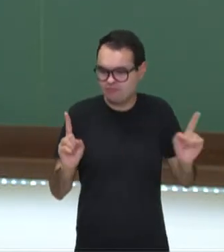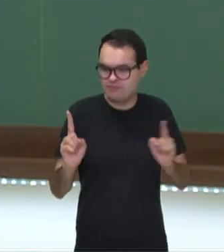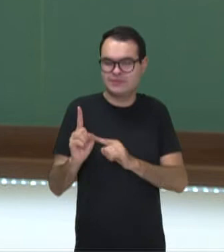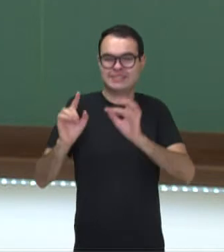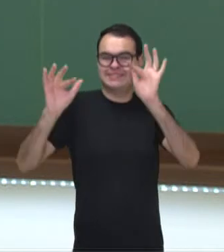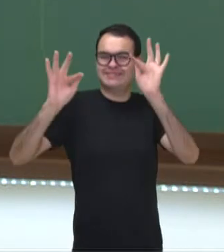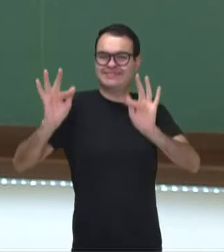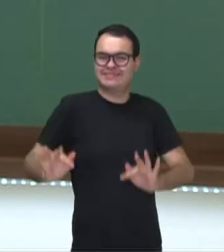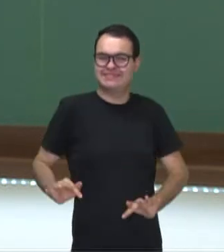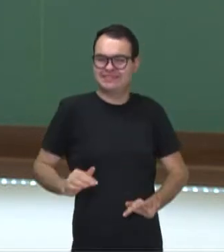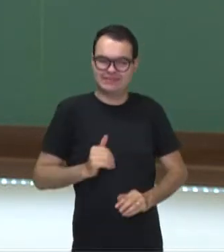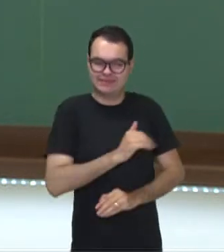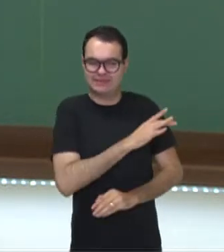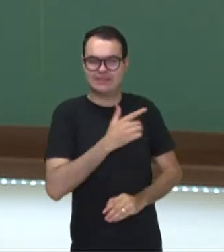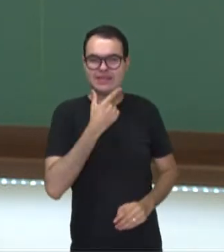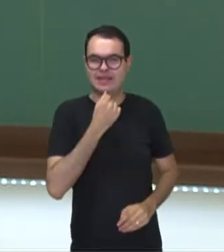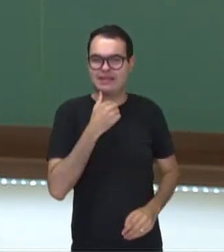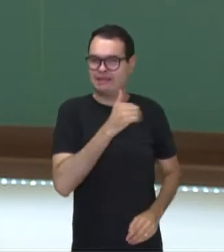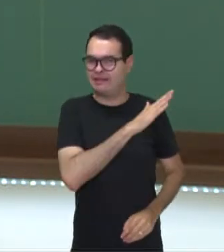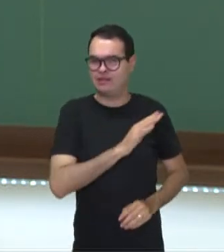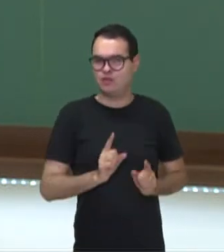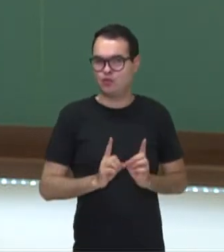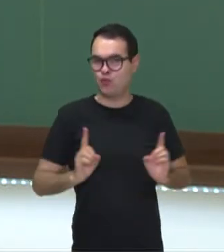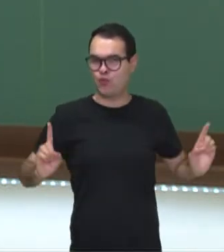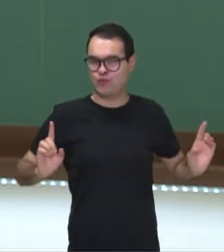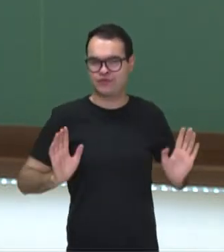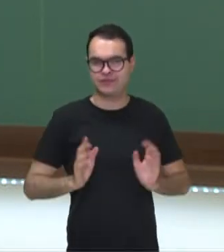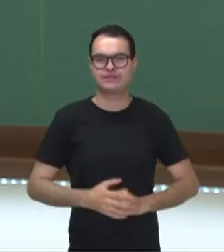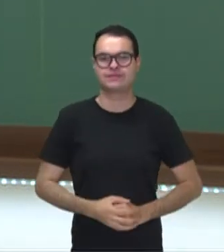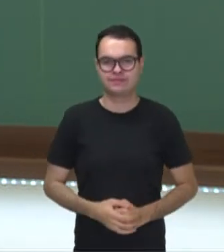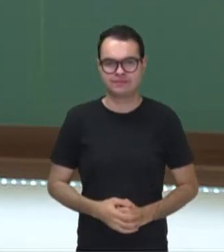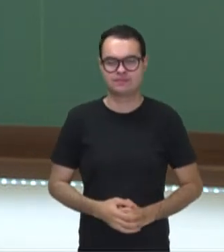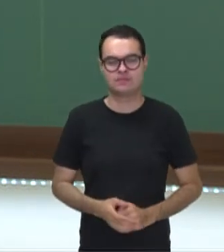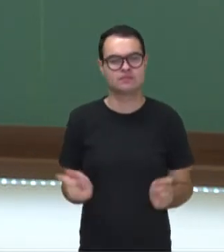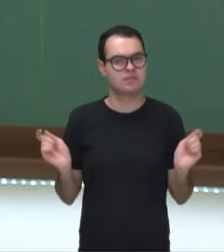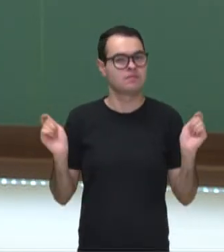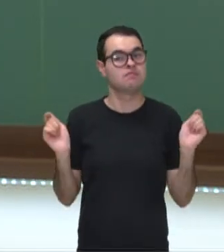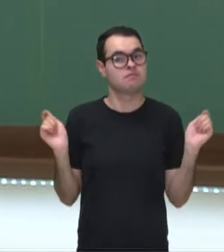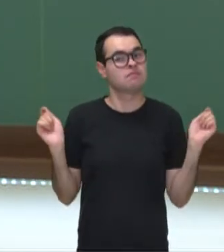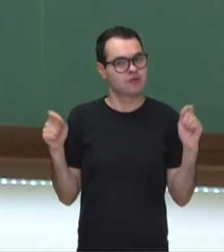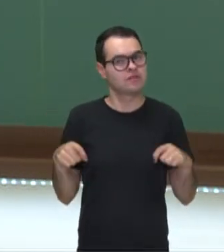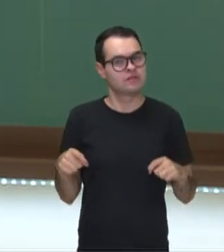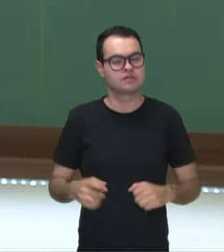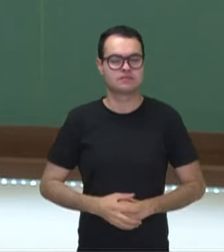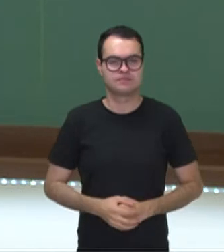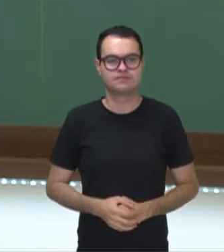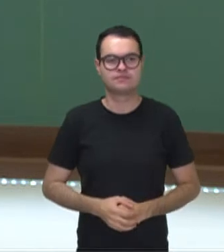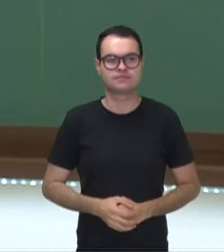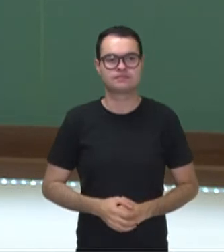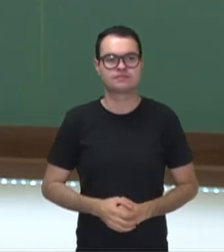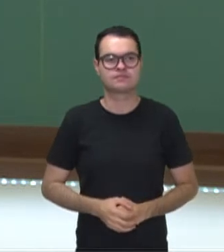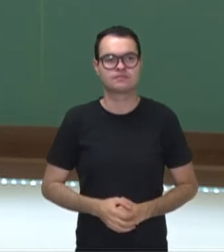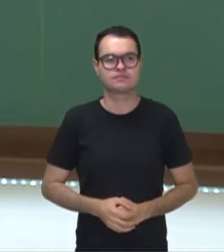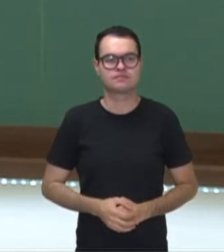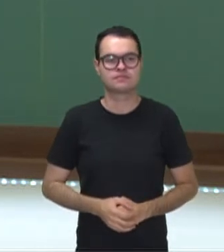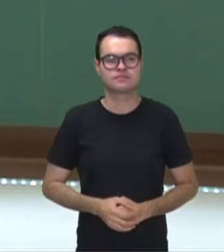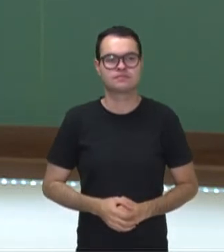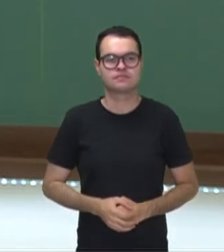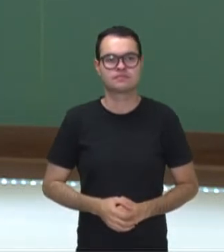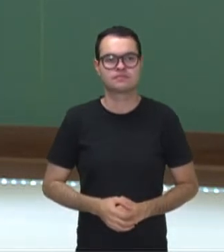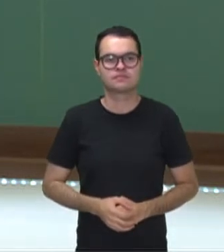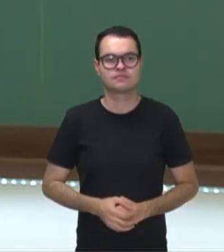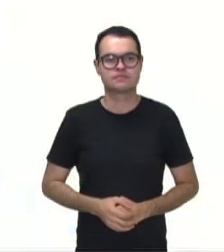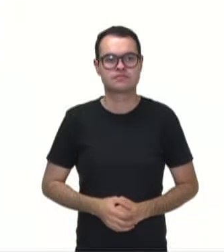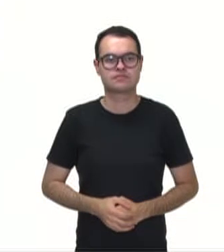Ela seria mais feliz longe dele. Né? Poderia, certo? Agora